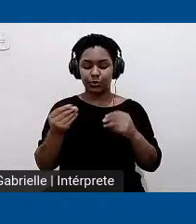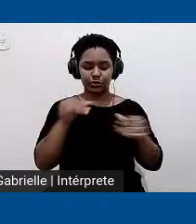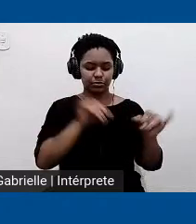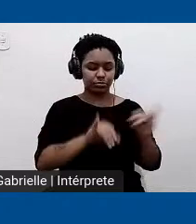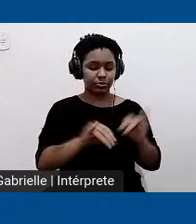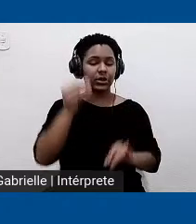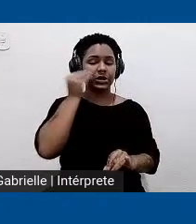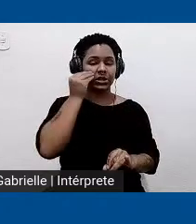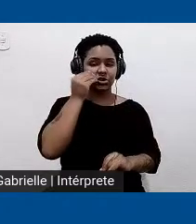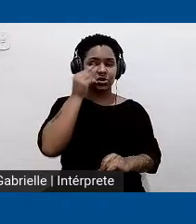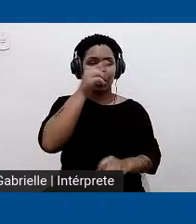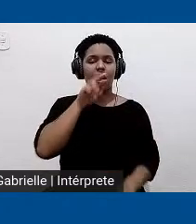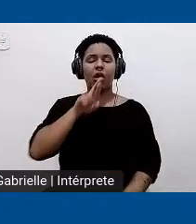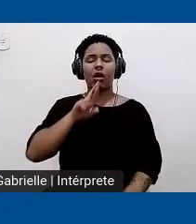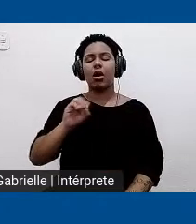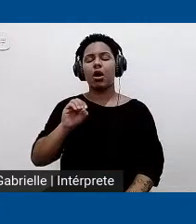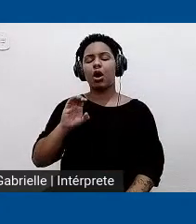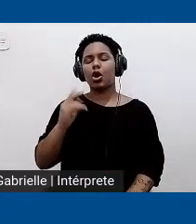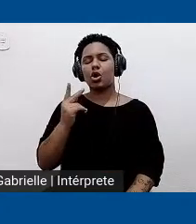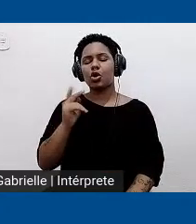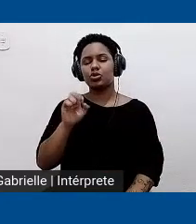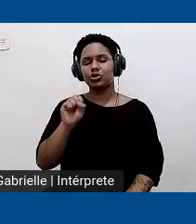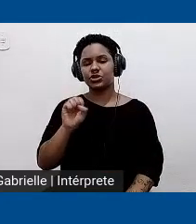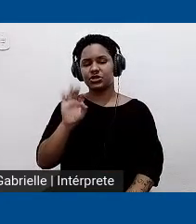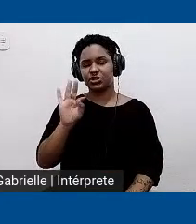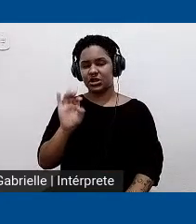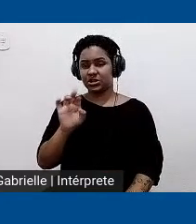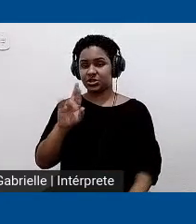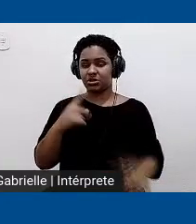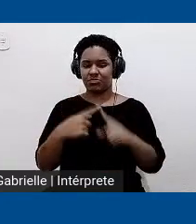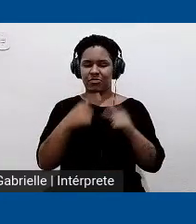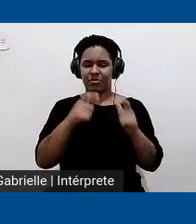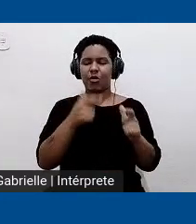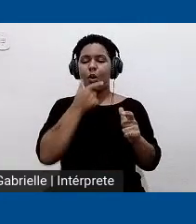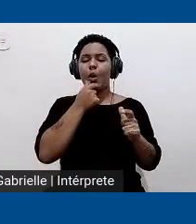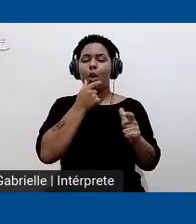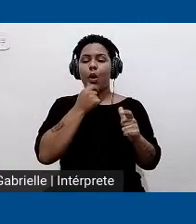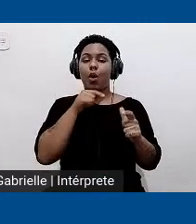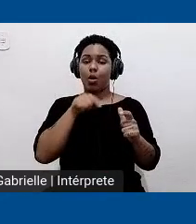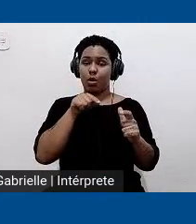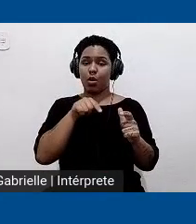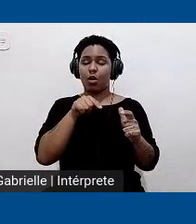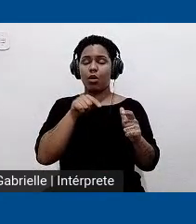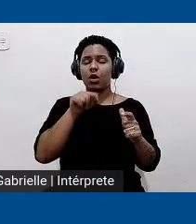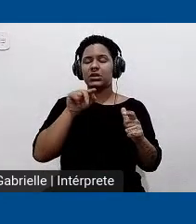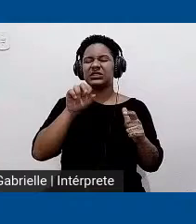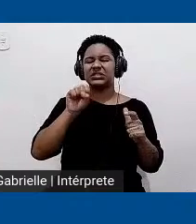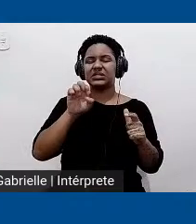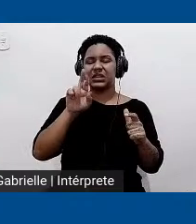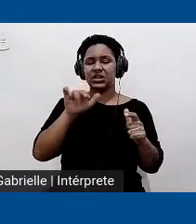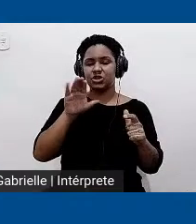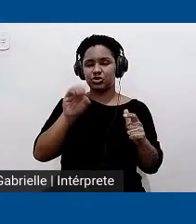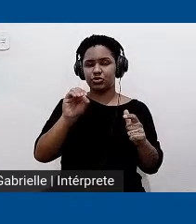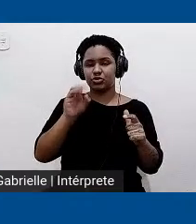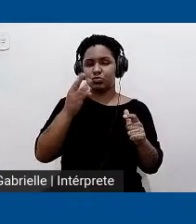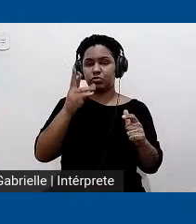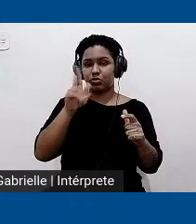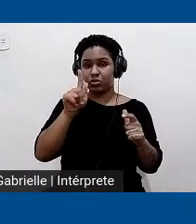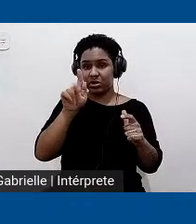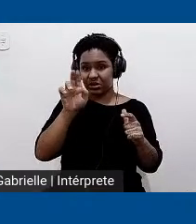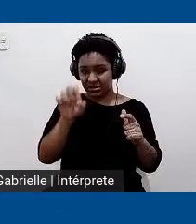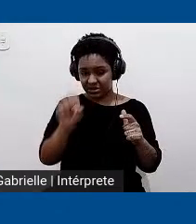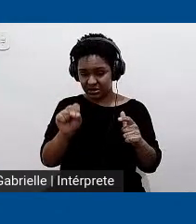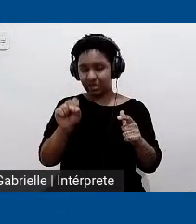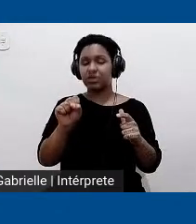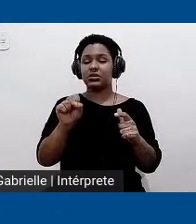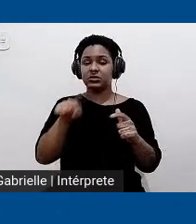de Rochester, onde o Sérgio Burg estudou, não é? Então, isso foi interessante, porque,